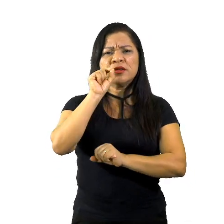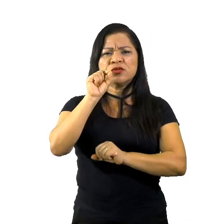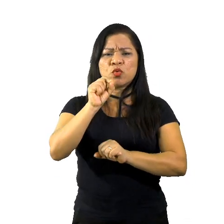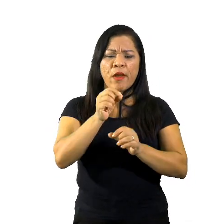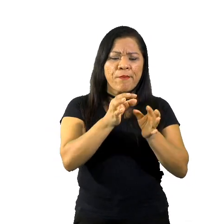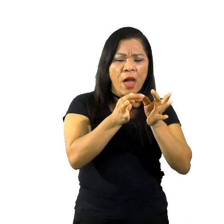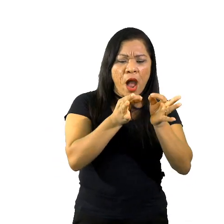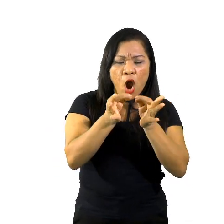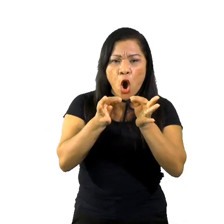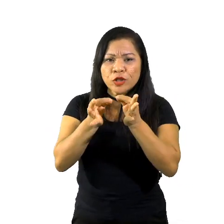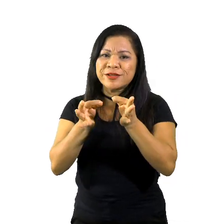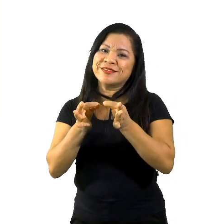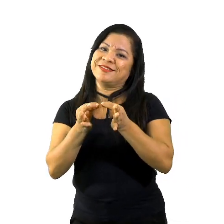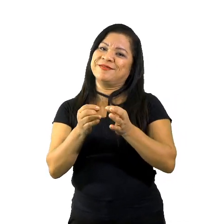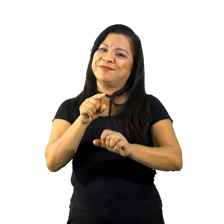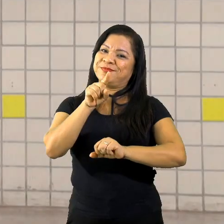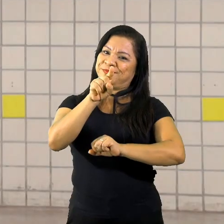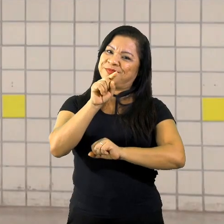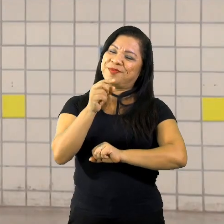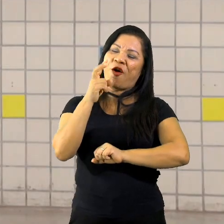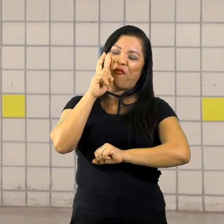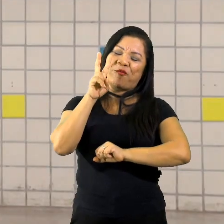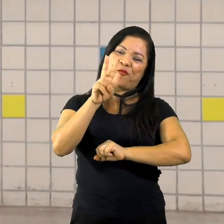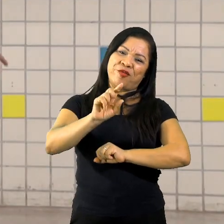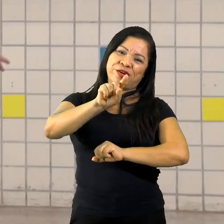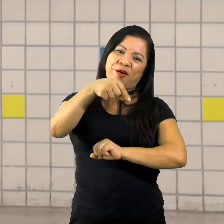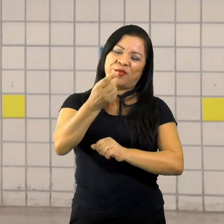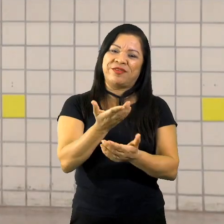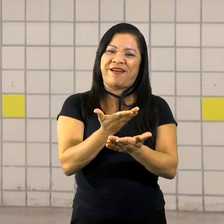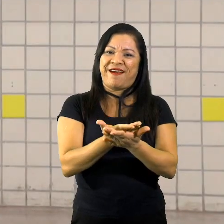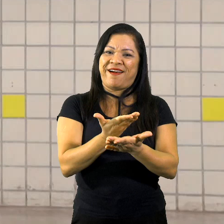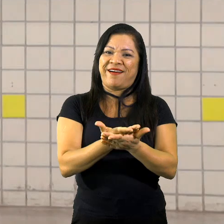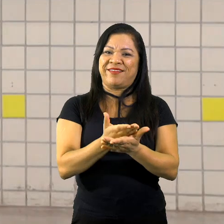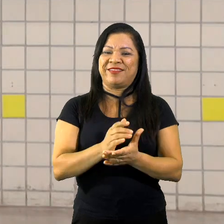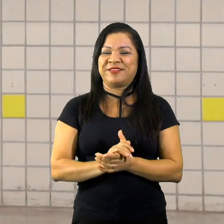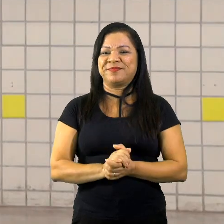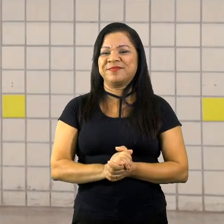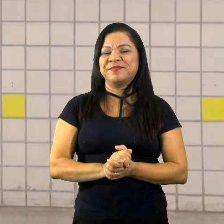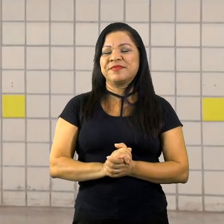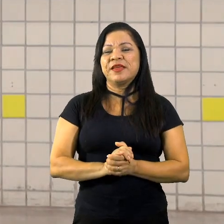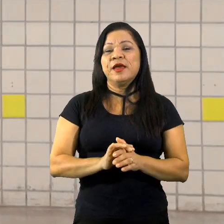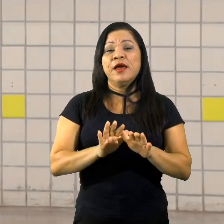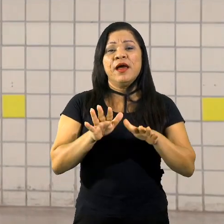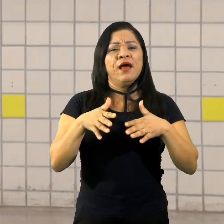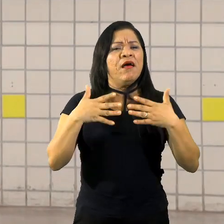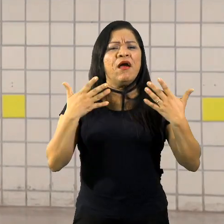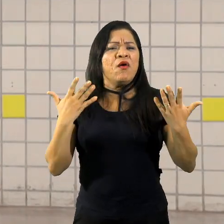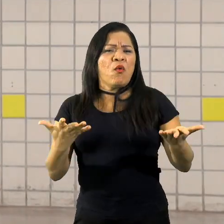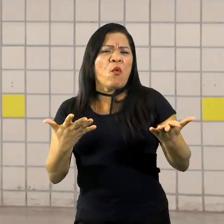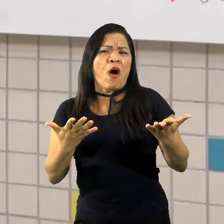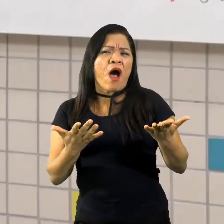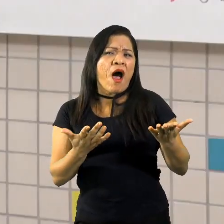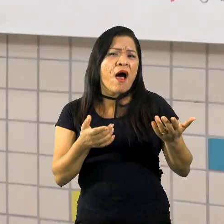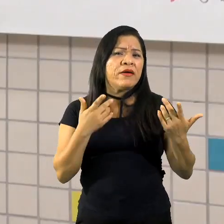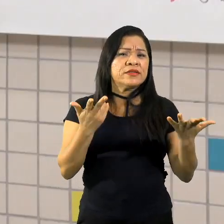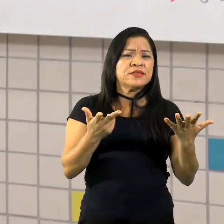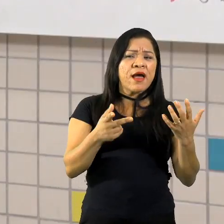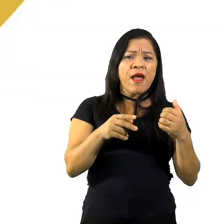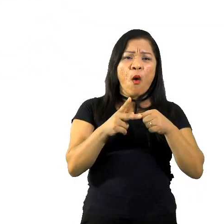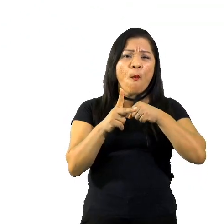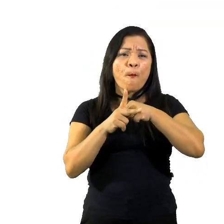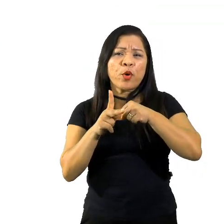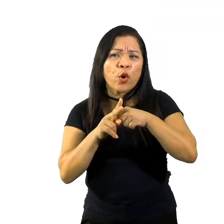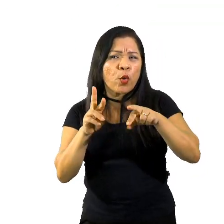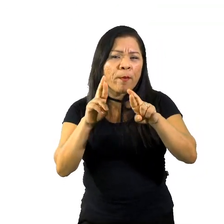nas próximas aulas. Mas quais são os pronomes relativos? Vamos ver um quadro